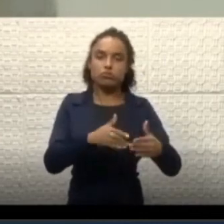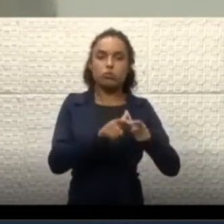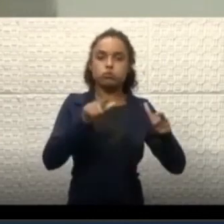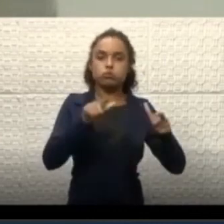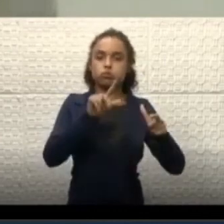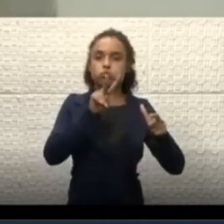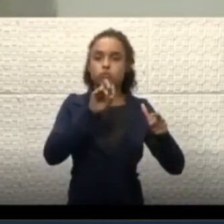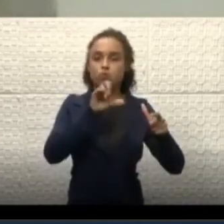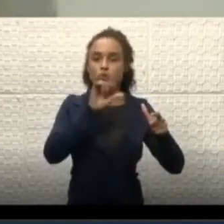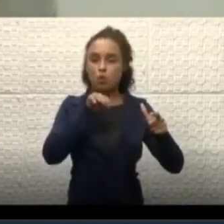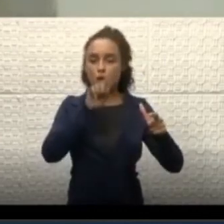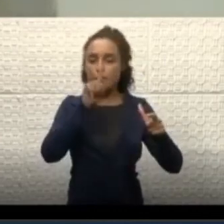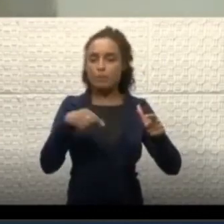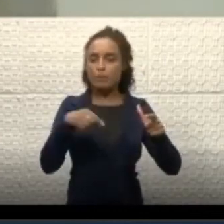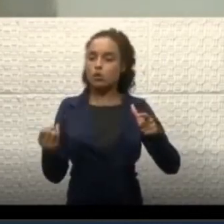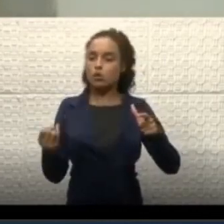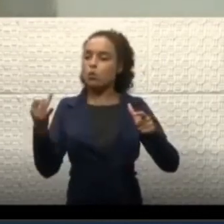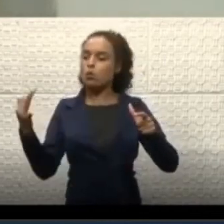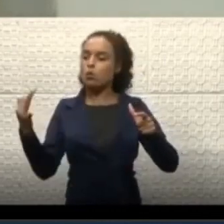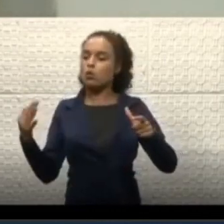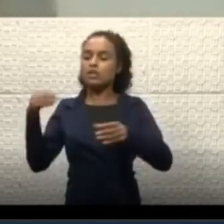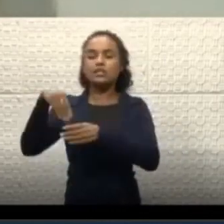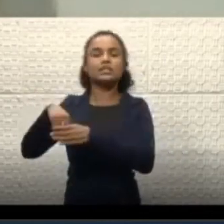Então nesse caso aí, nós vamos ter